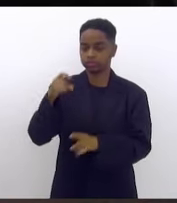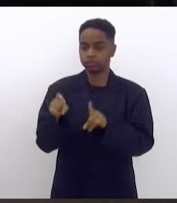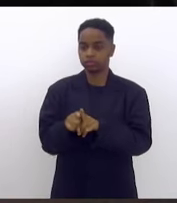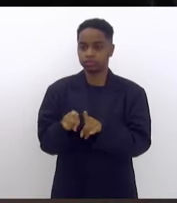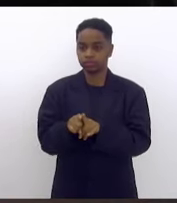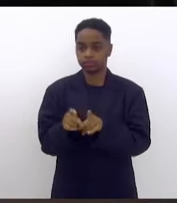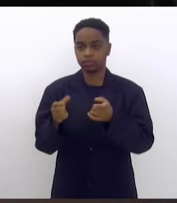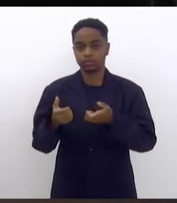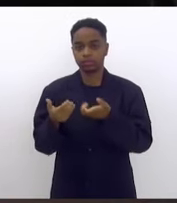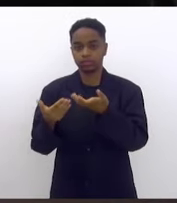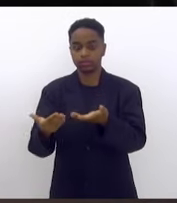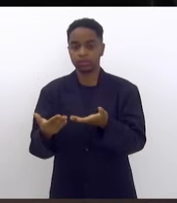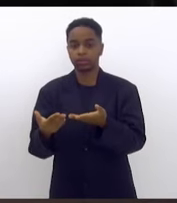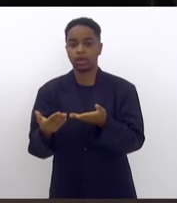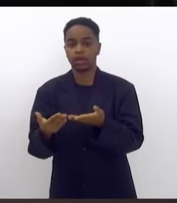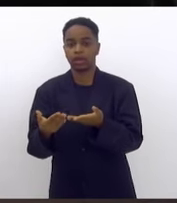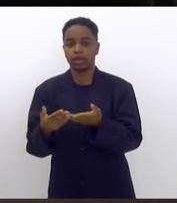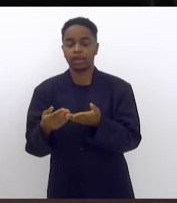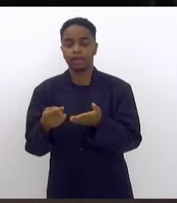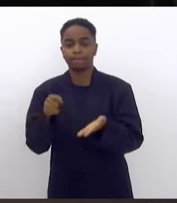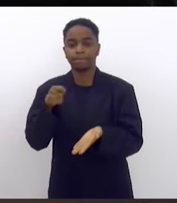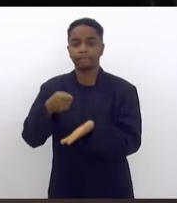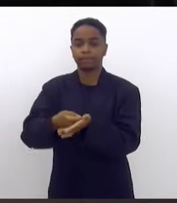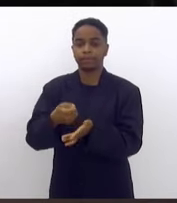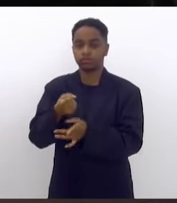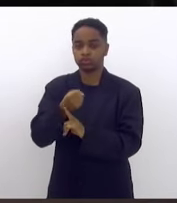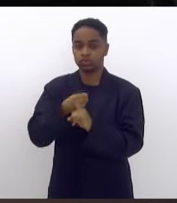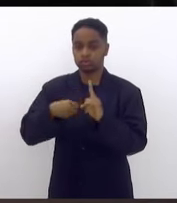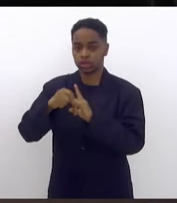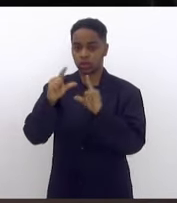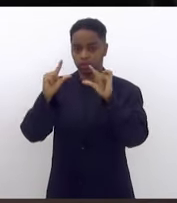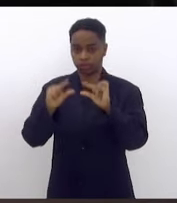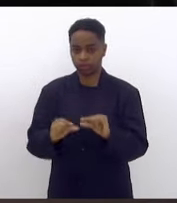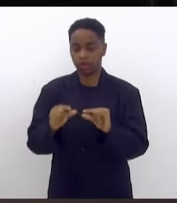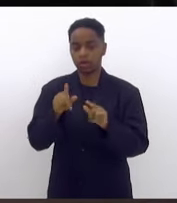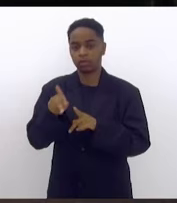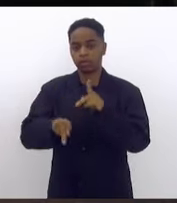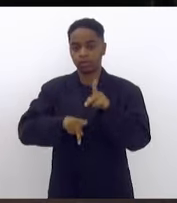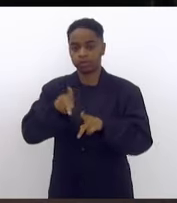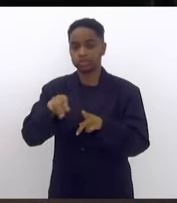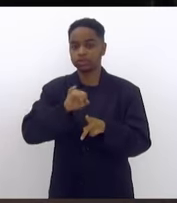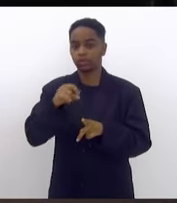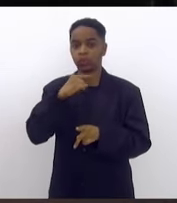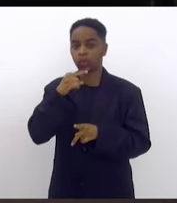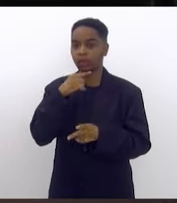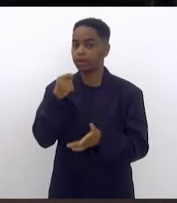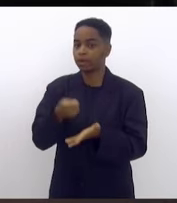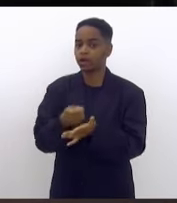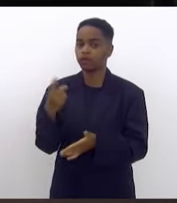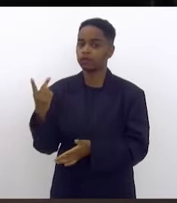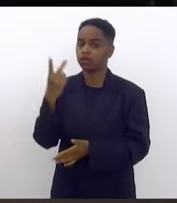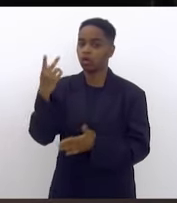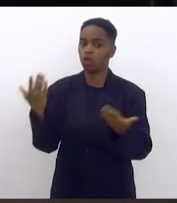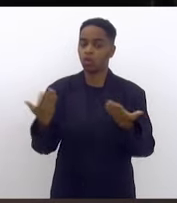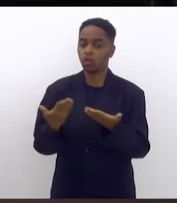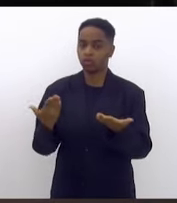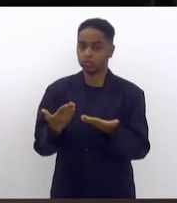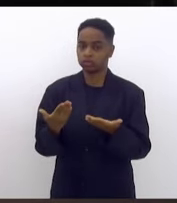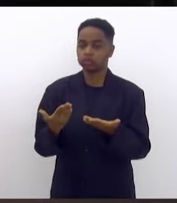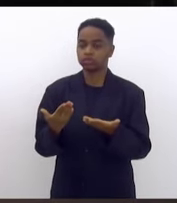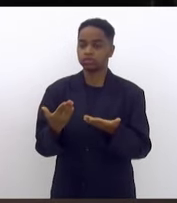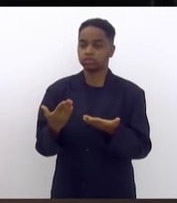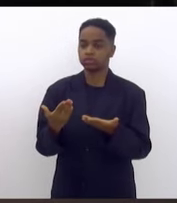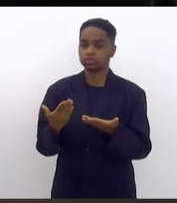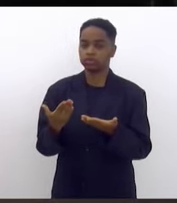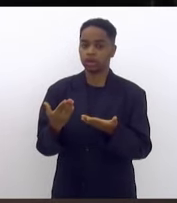garantia à tarifa social a uma grande parcela da população que não tem condição de pagar o valor que hoje está submetido